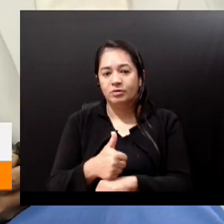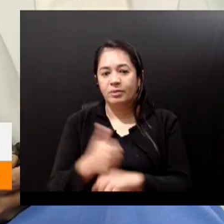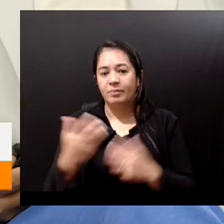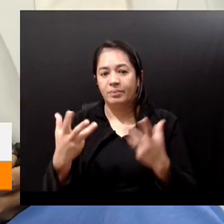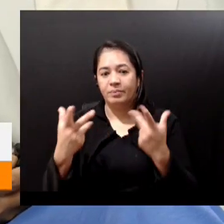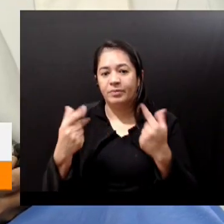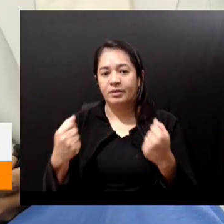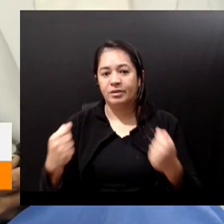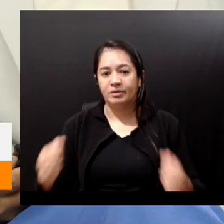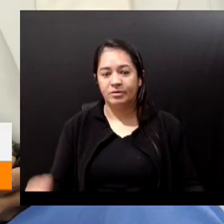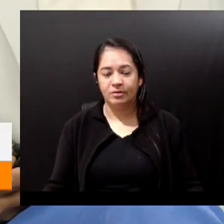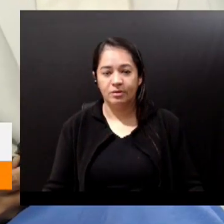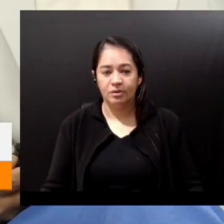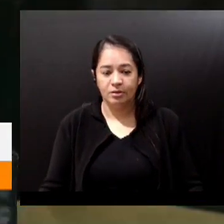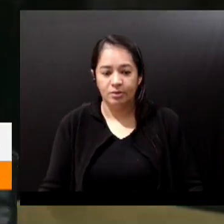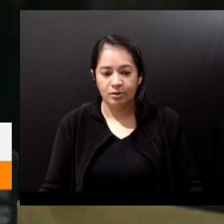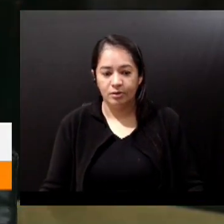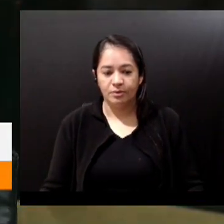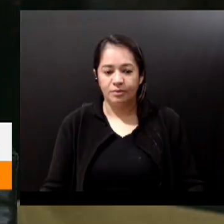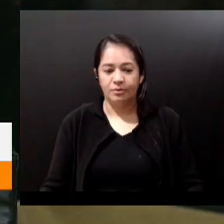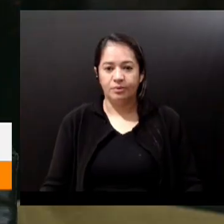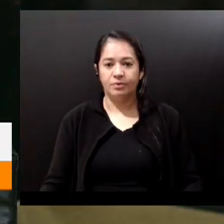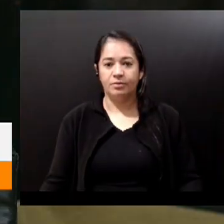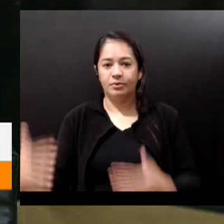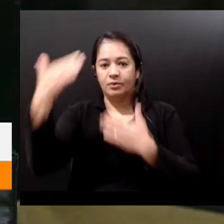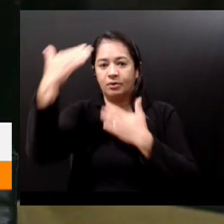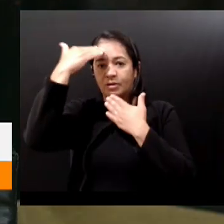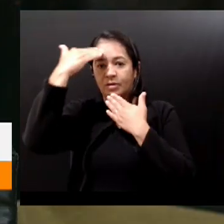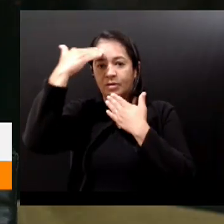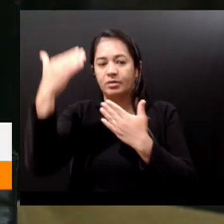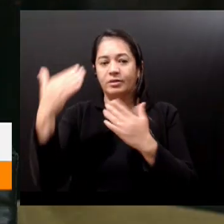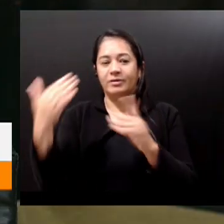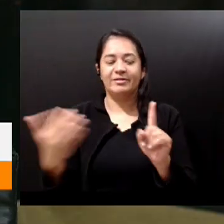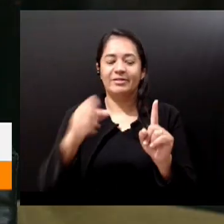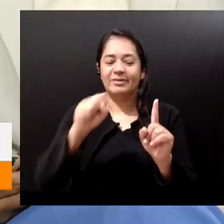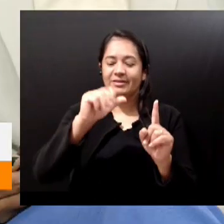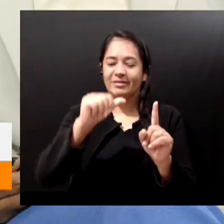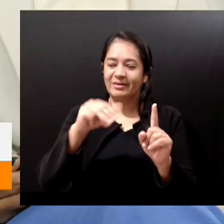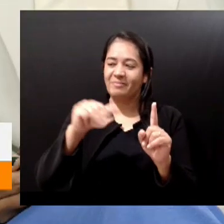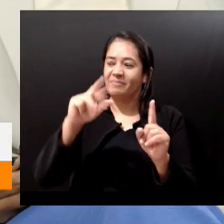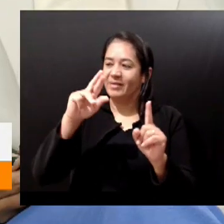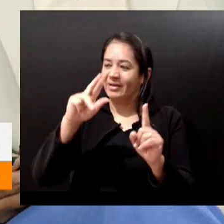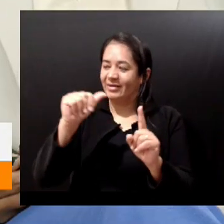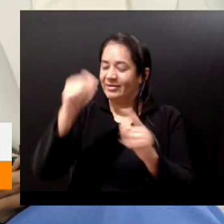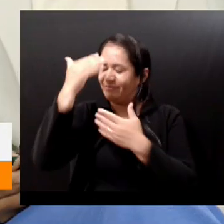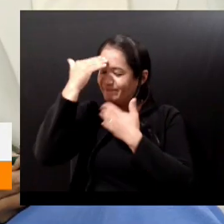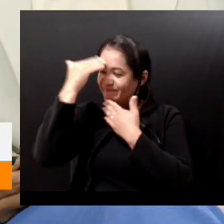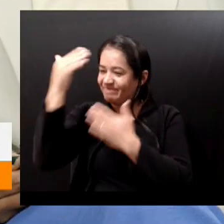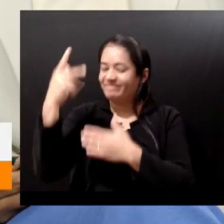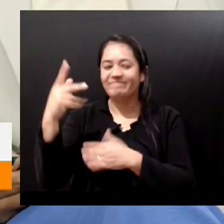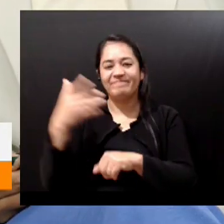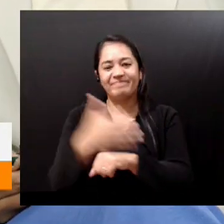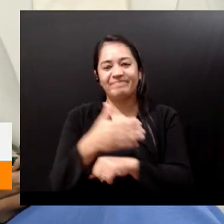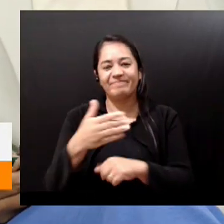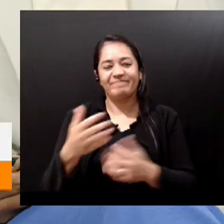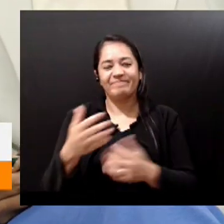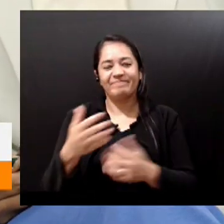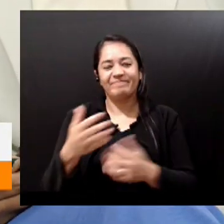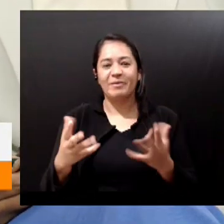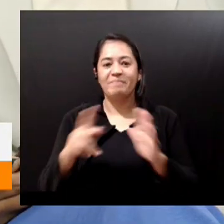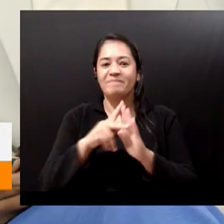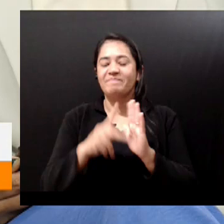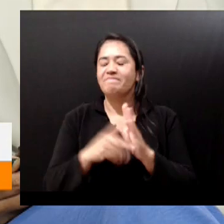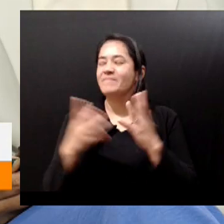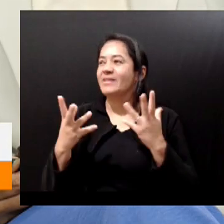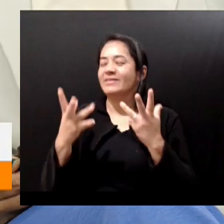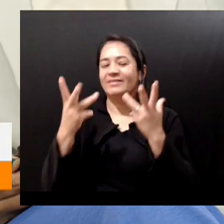Eu quero agradecer a Samara. Obrigada pela sua participação, pela sua contribuição. O programa foi maravilhoso. Muito